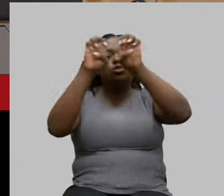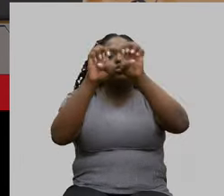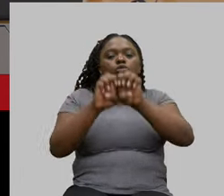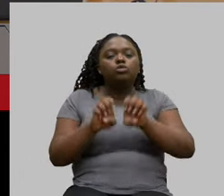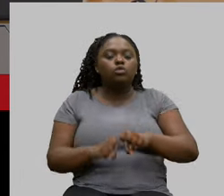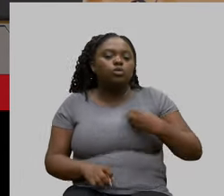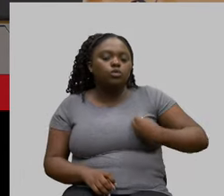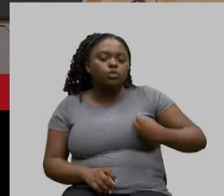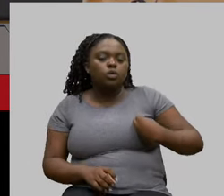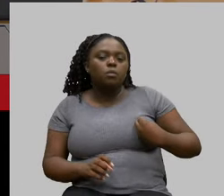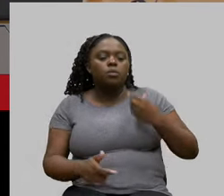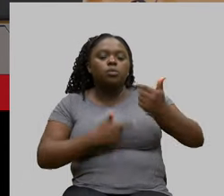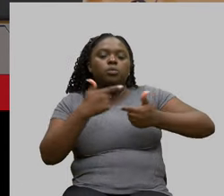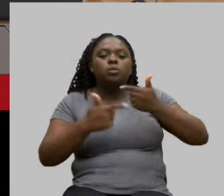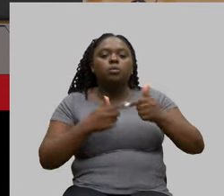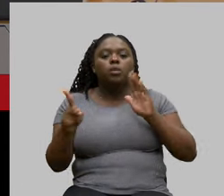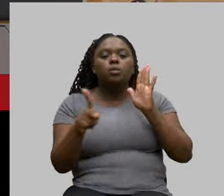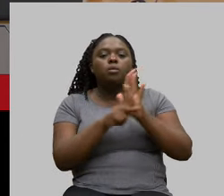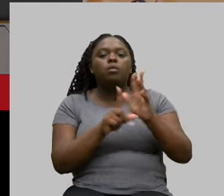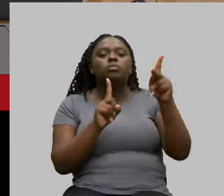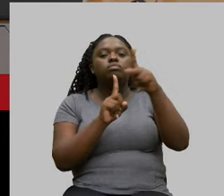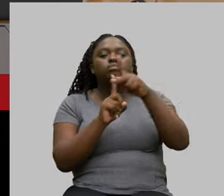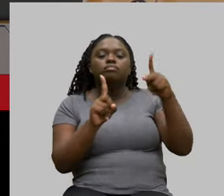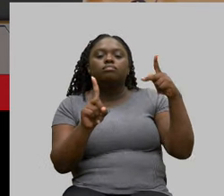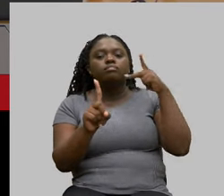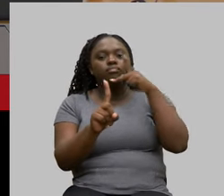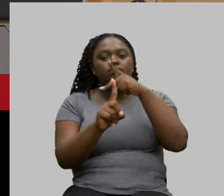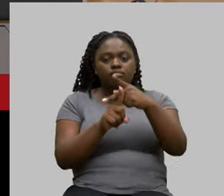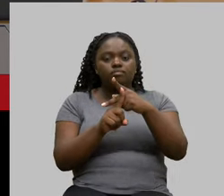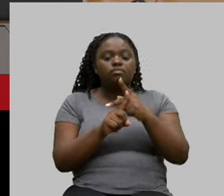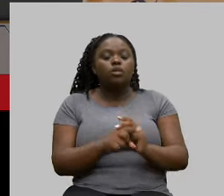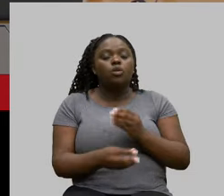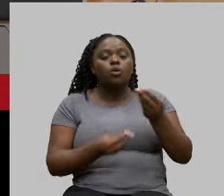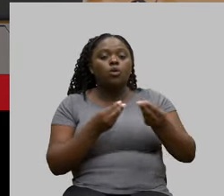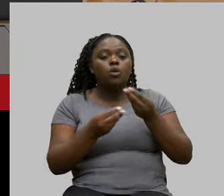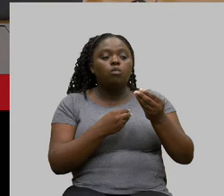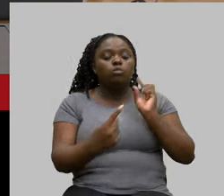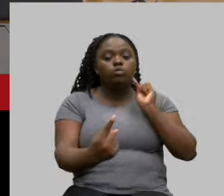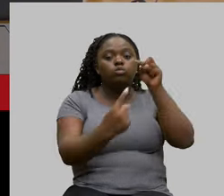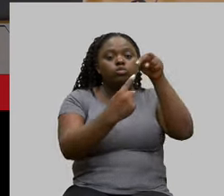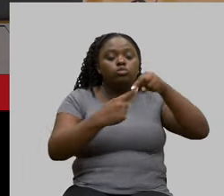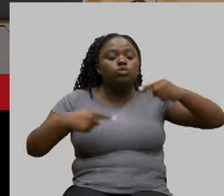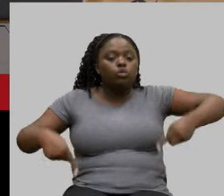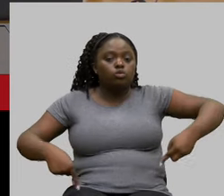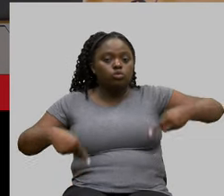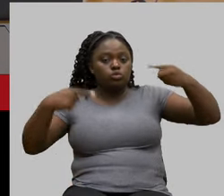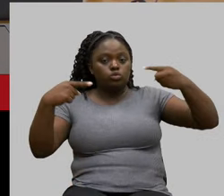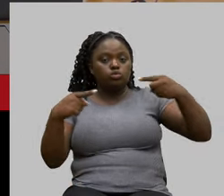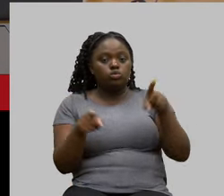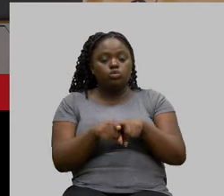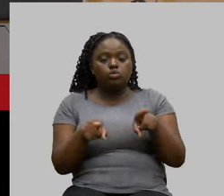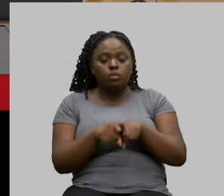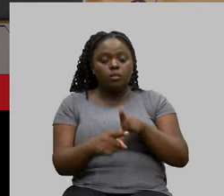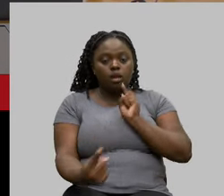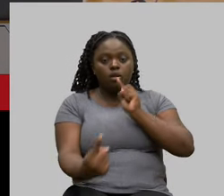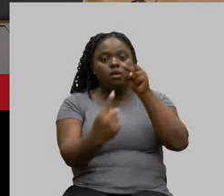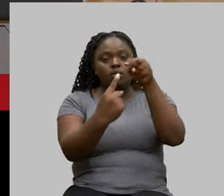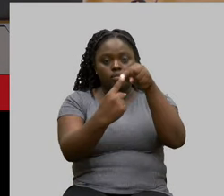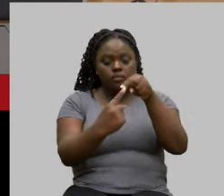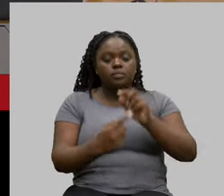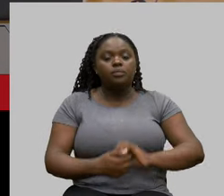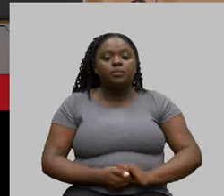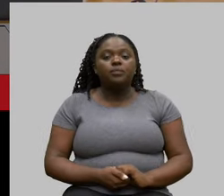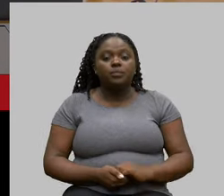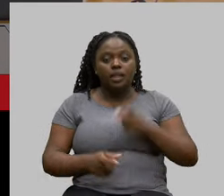dos regimes próprios de previdência social do ponto de vista de seus desafios e perspectivas